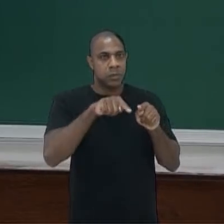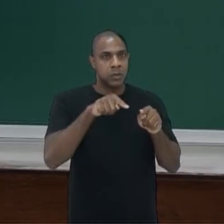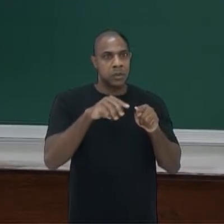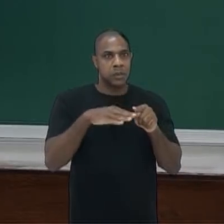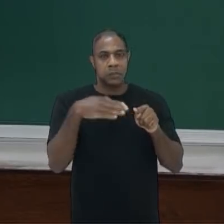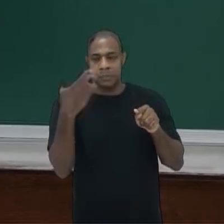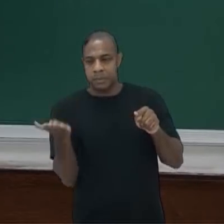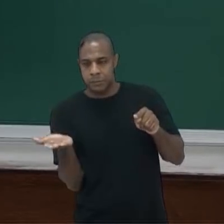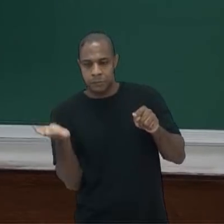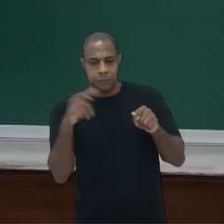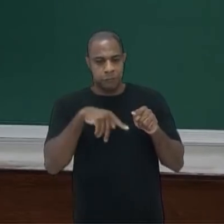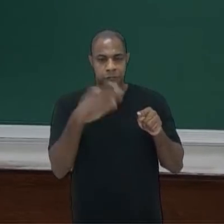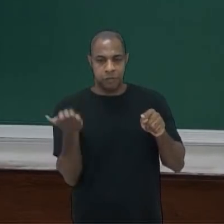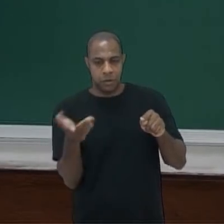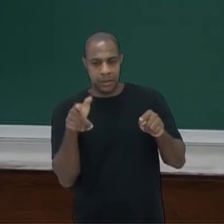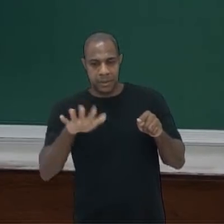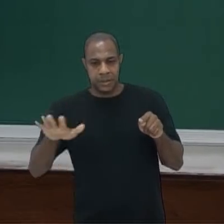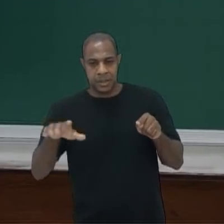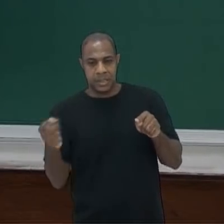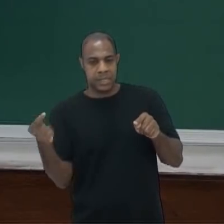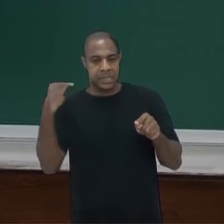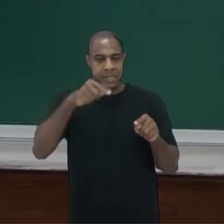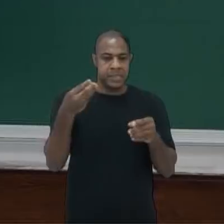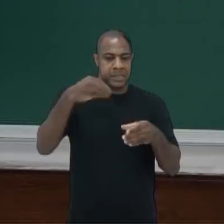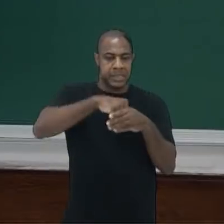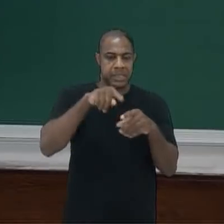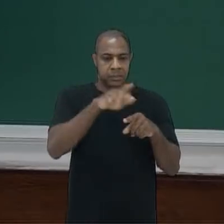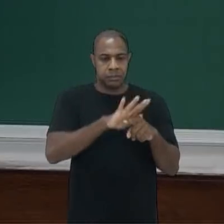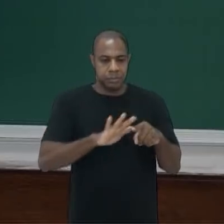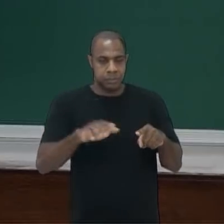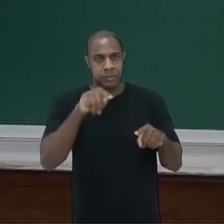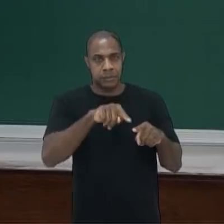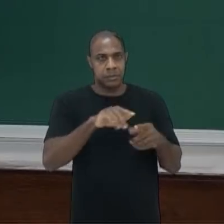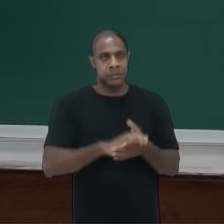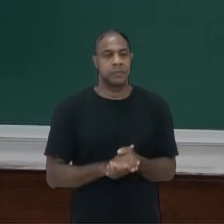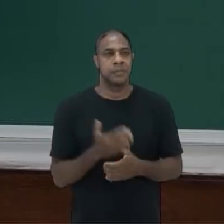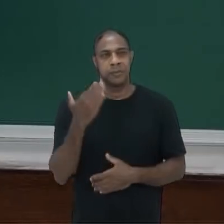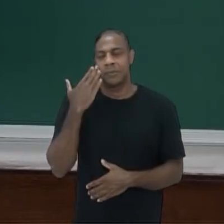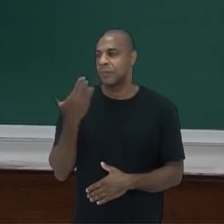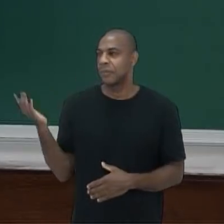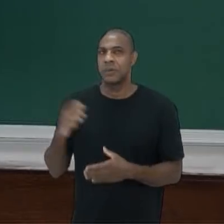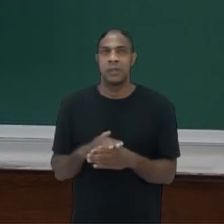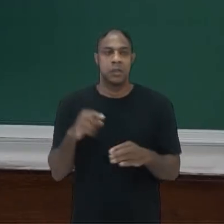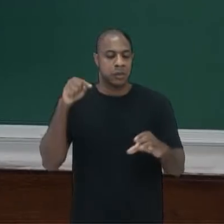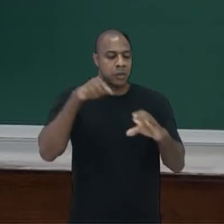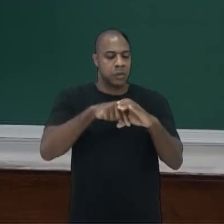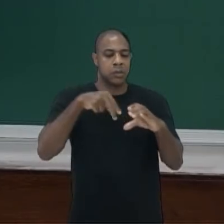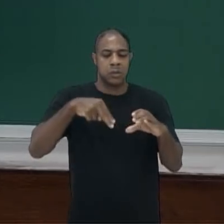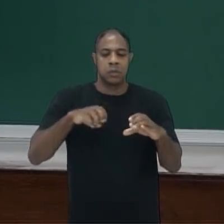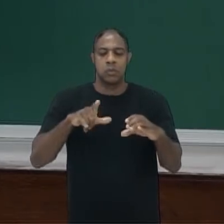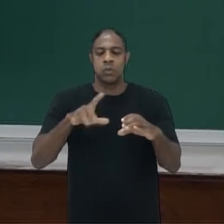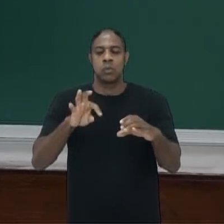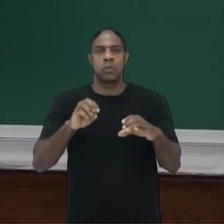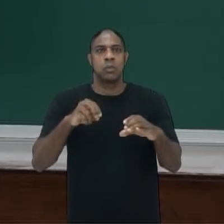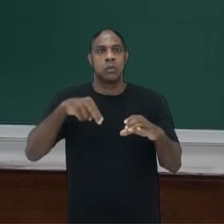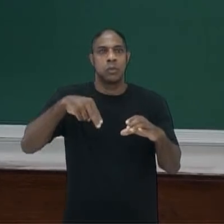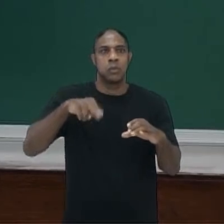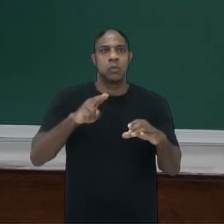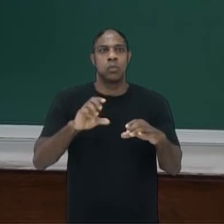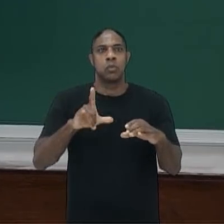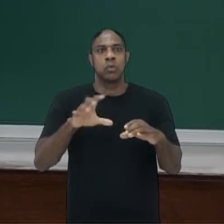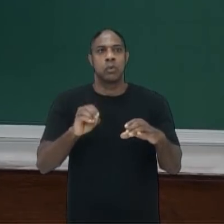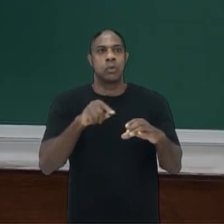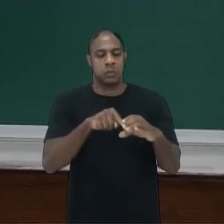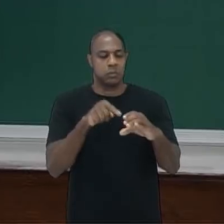todas as células animais apresentam é o núcleo, né? No núcleo eu vou encontrar o quê? O material hereditário, o material